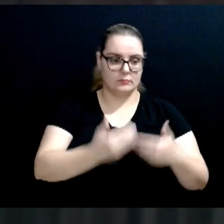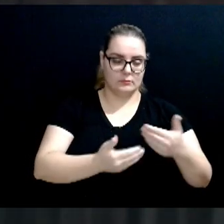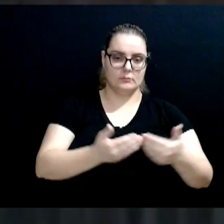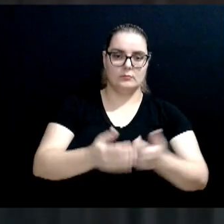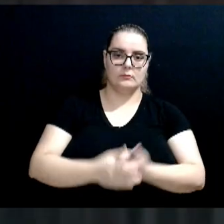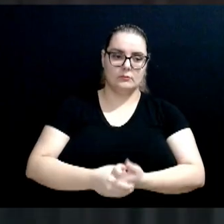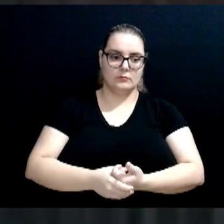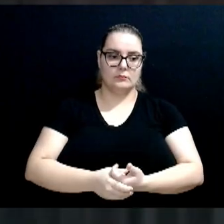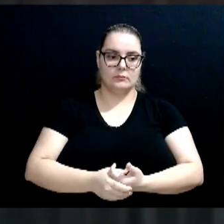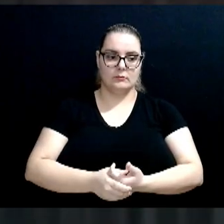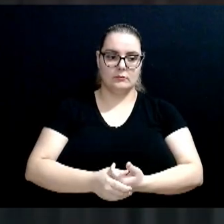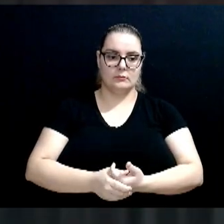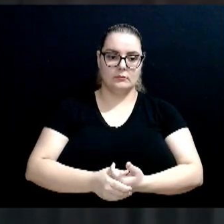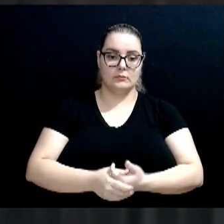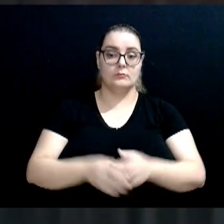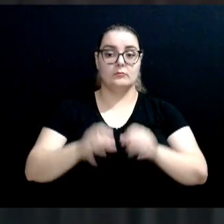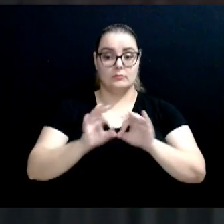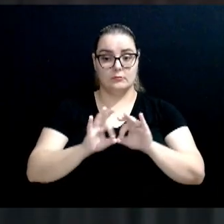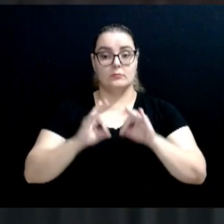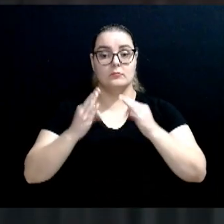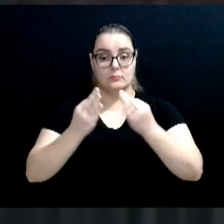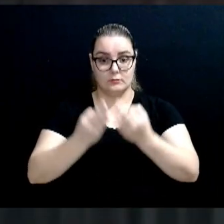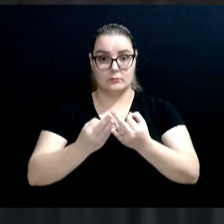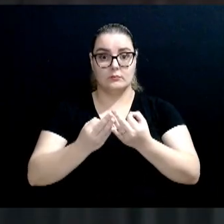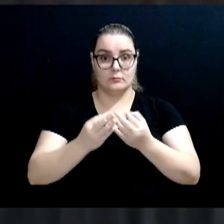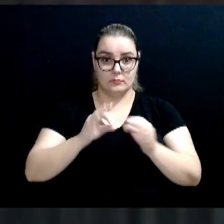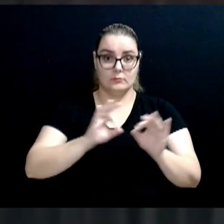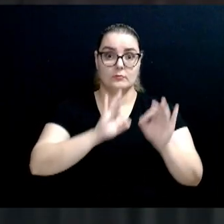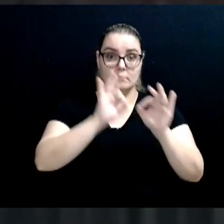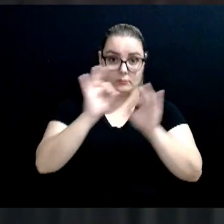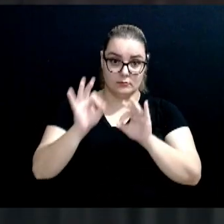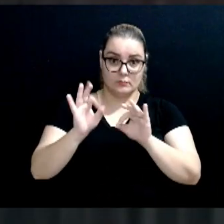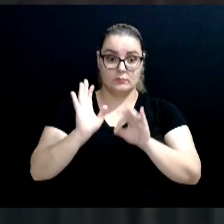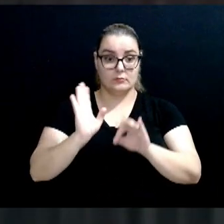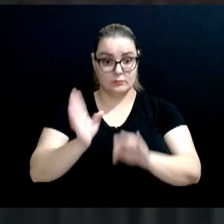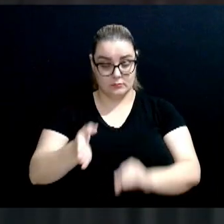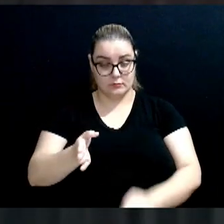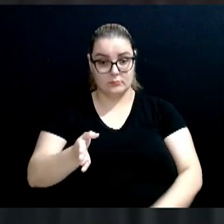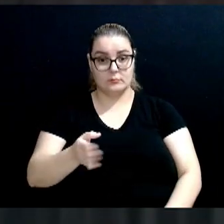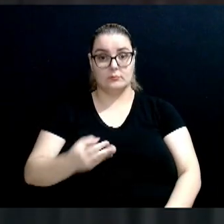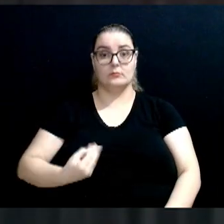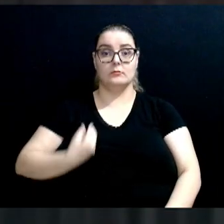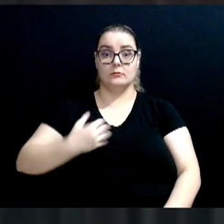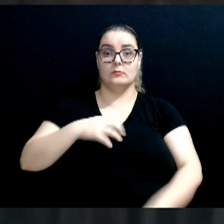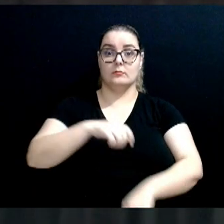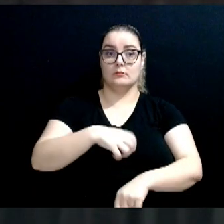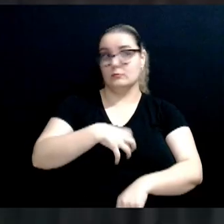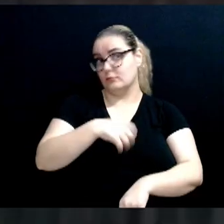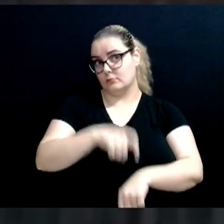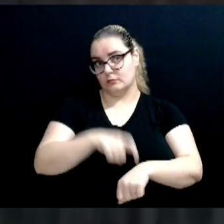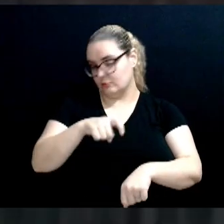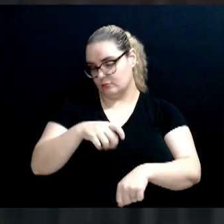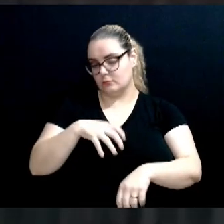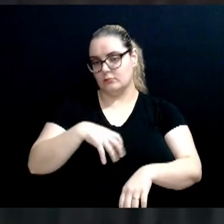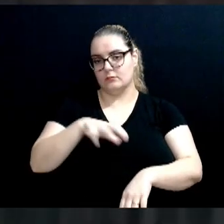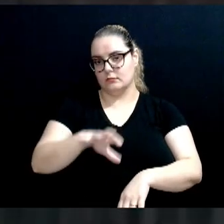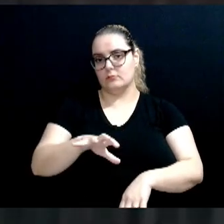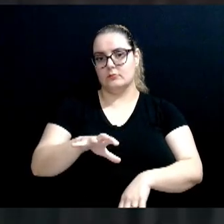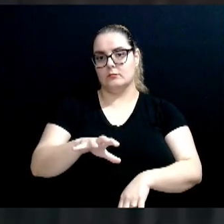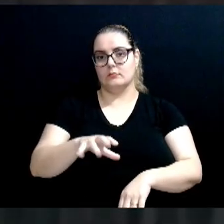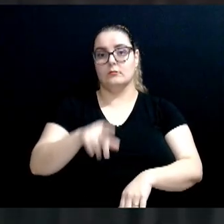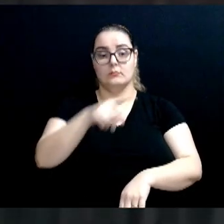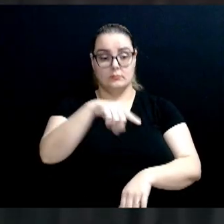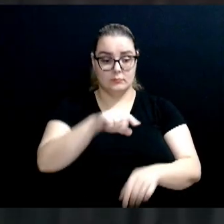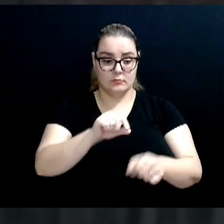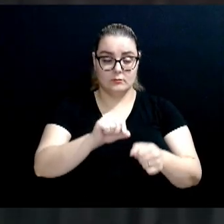as famílias, né, quem está aí acompanhando, se já viveu uma situação como essa, vocês reagiram como tinha